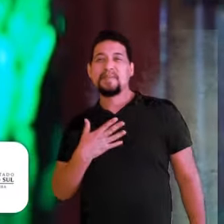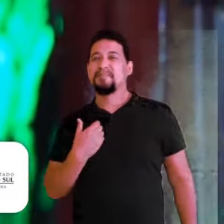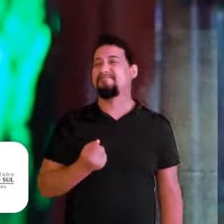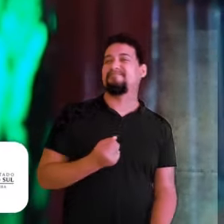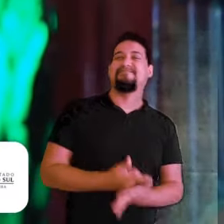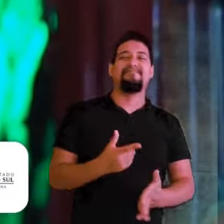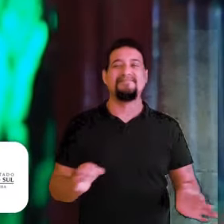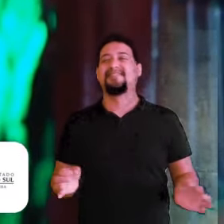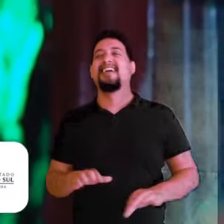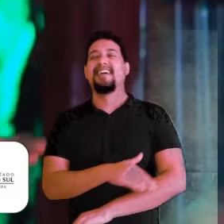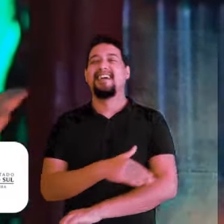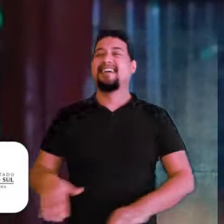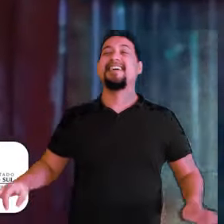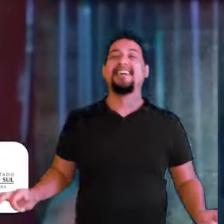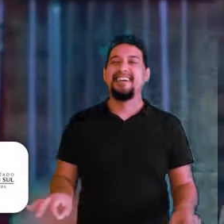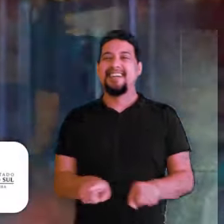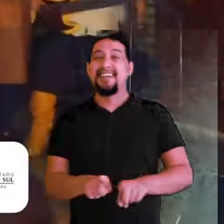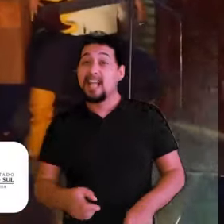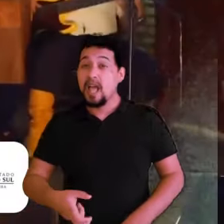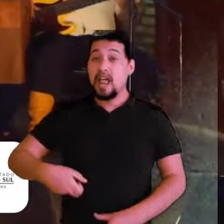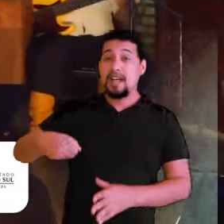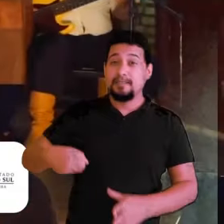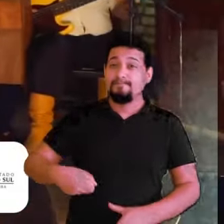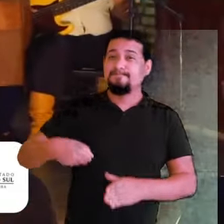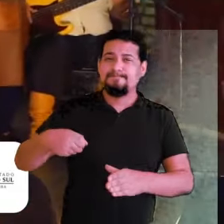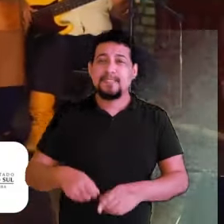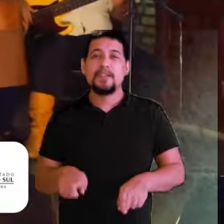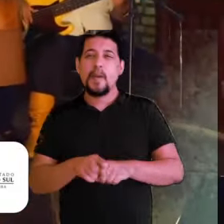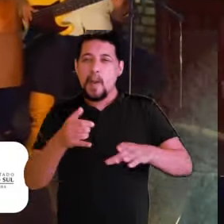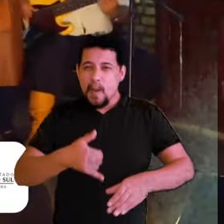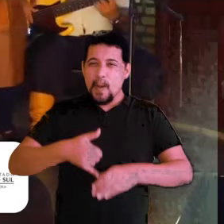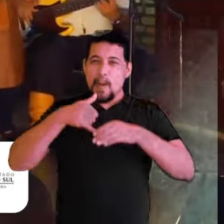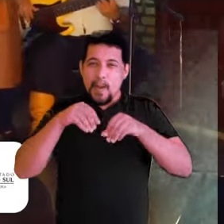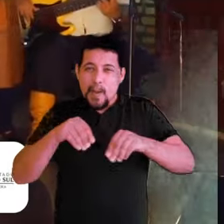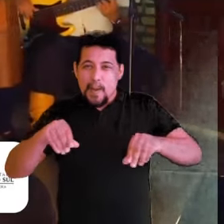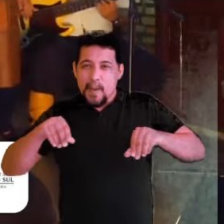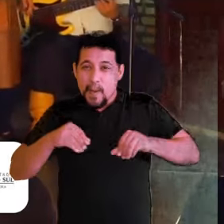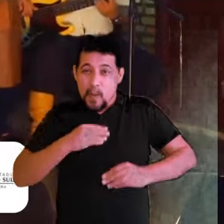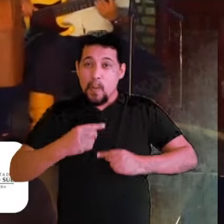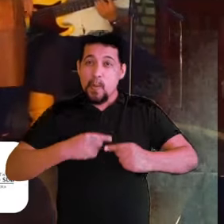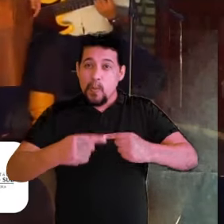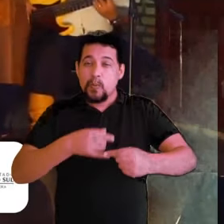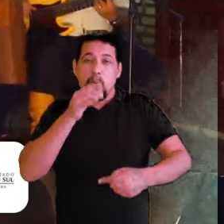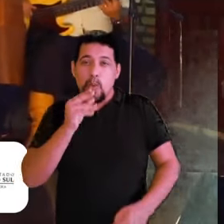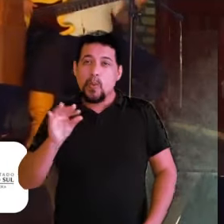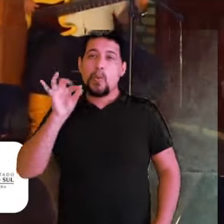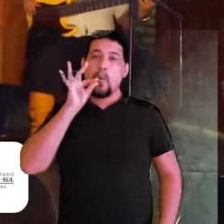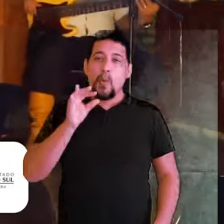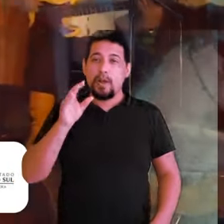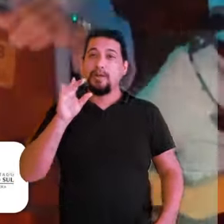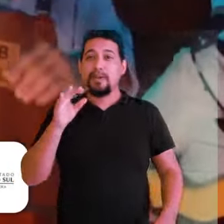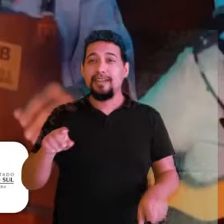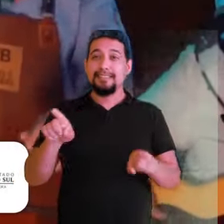bom de pata, não empaga na estrada. Pega uma lata de bolacha da fronteira, erva mate, rapadura e fome rolo. Paga só